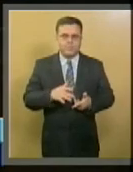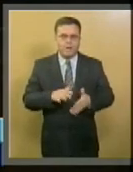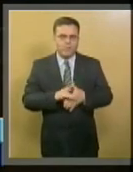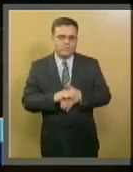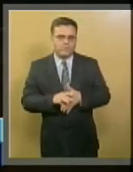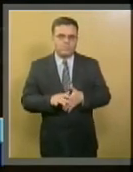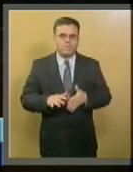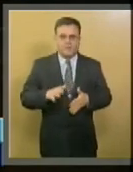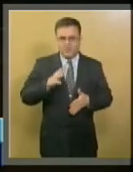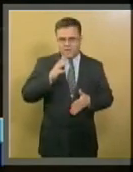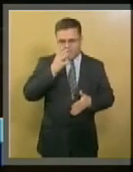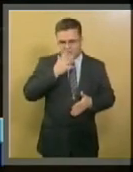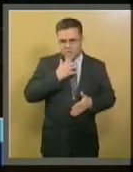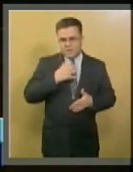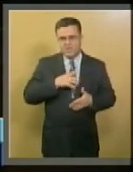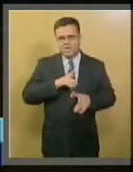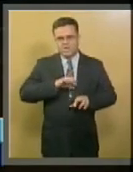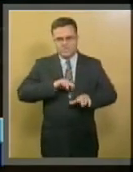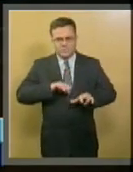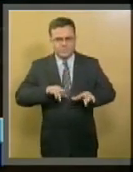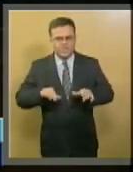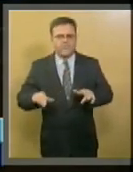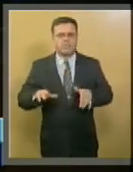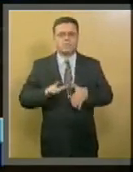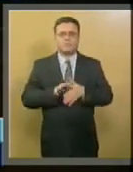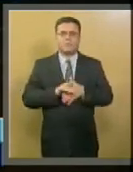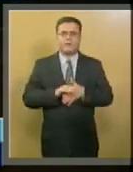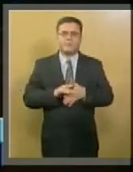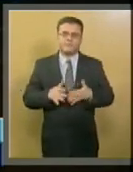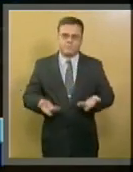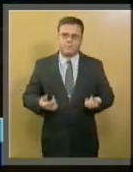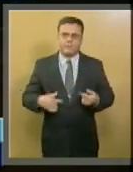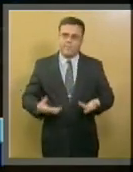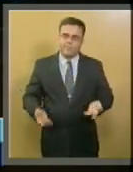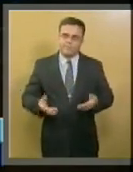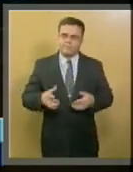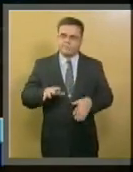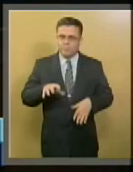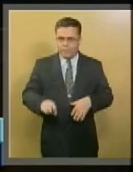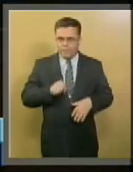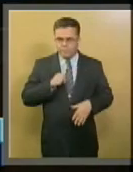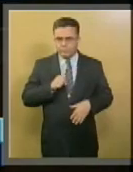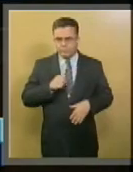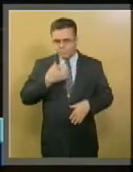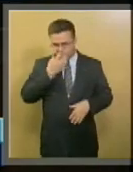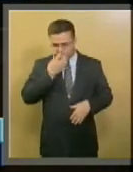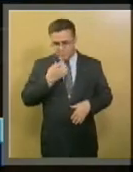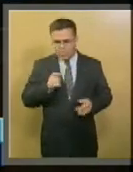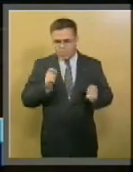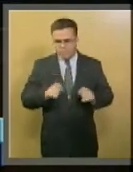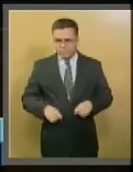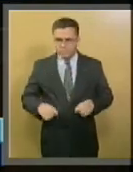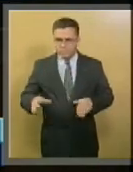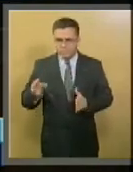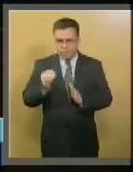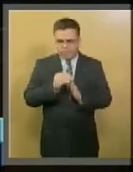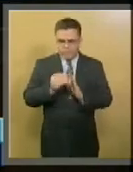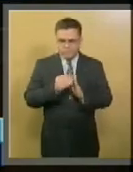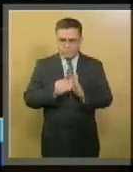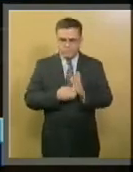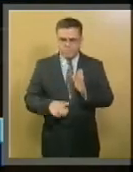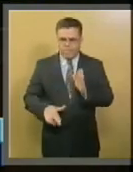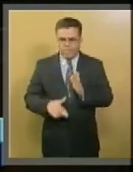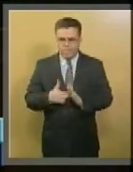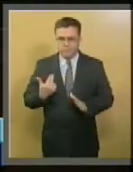a raiva e as outras zoonoses também. Os animais, resgatados ou não, também podem entrar na lista da cirurgia